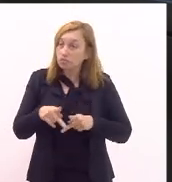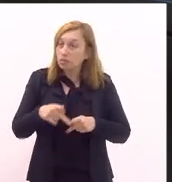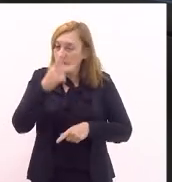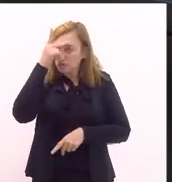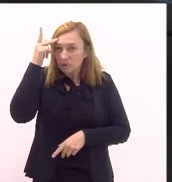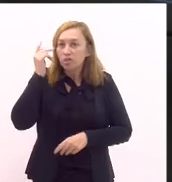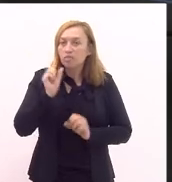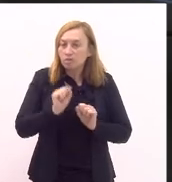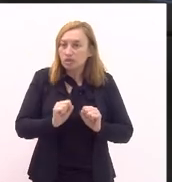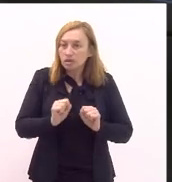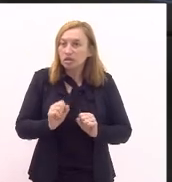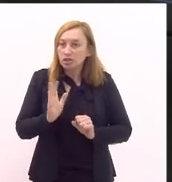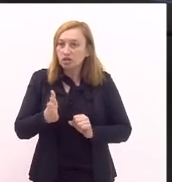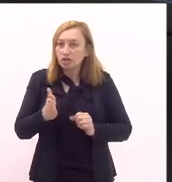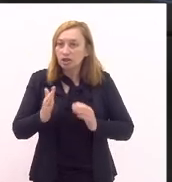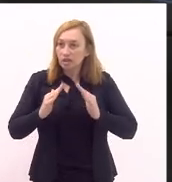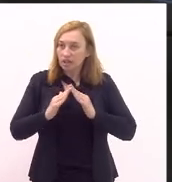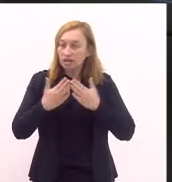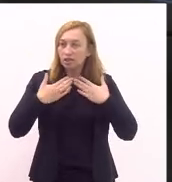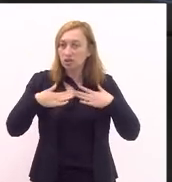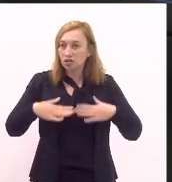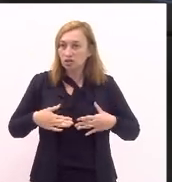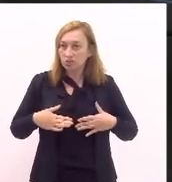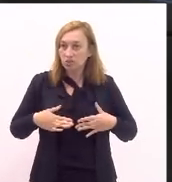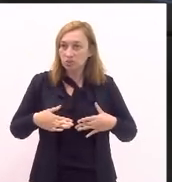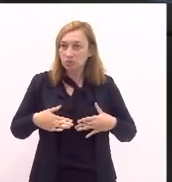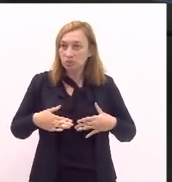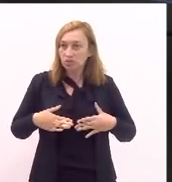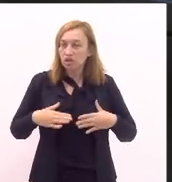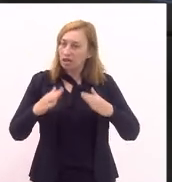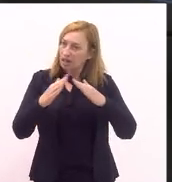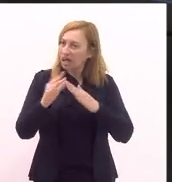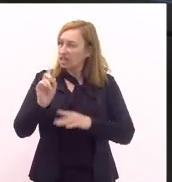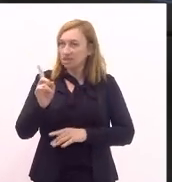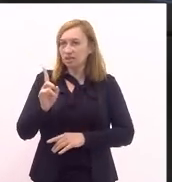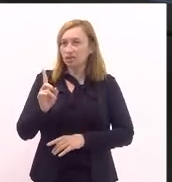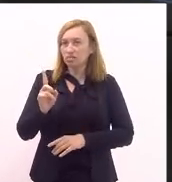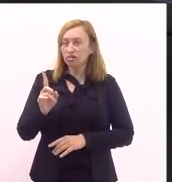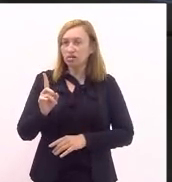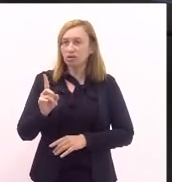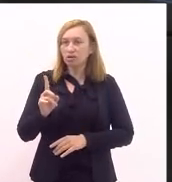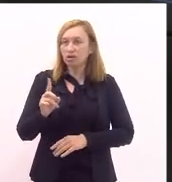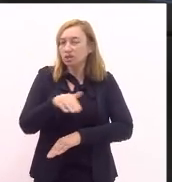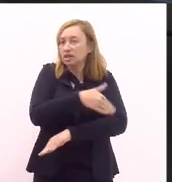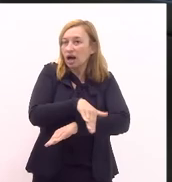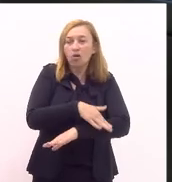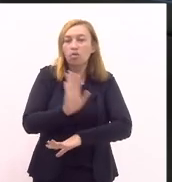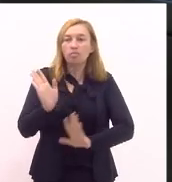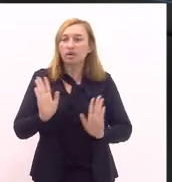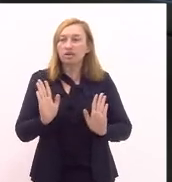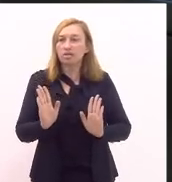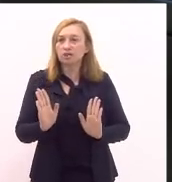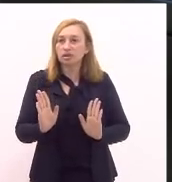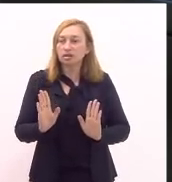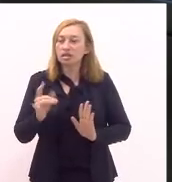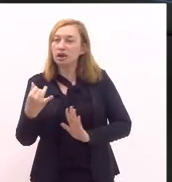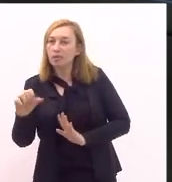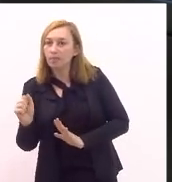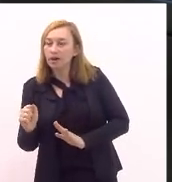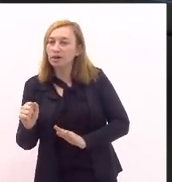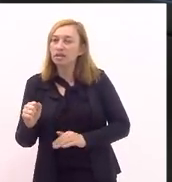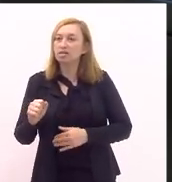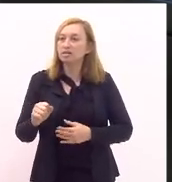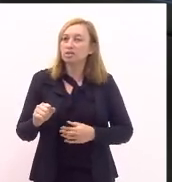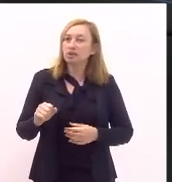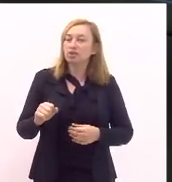alguém que já poderia estar em casa descansando em casa não que eu não sou de ficar em casa ou ir à tarde no meio da rua mesmo fazendo campanha